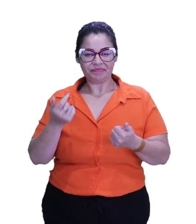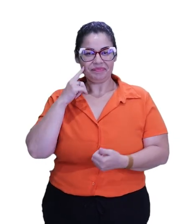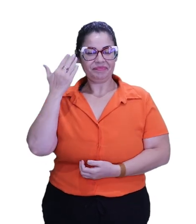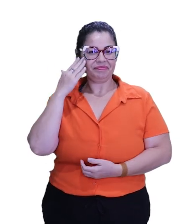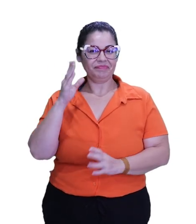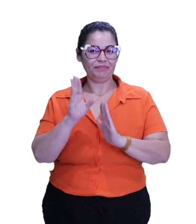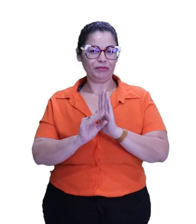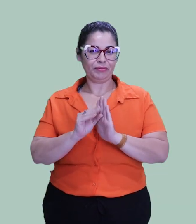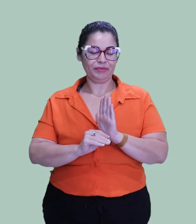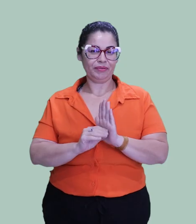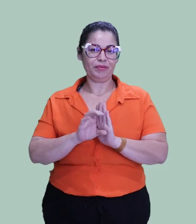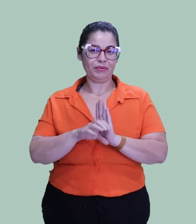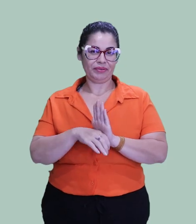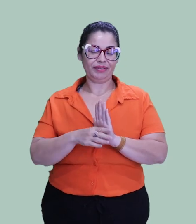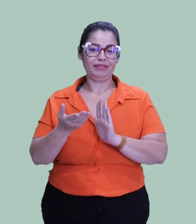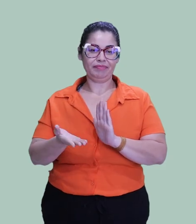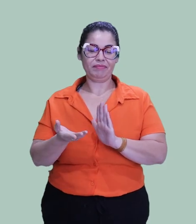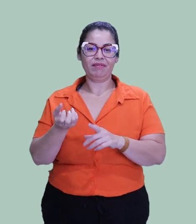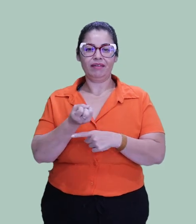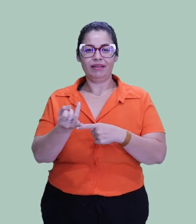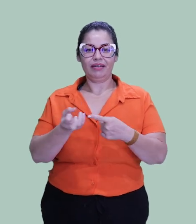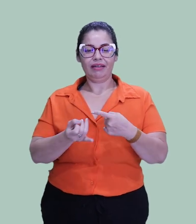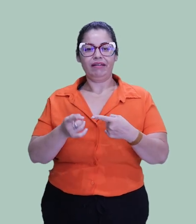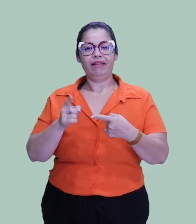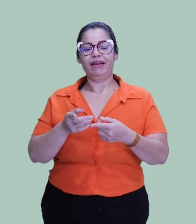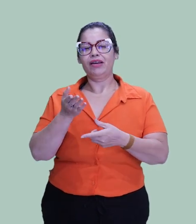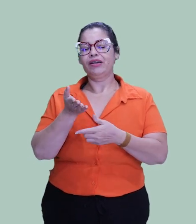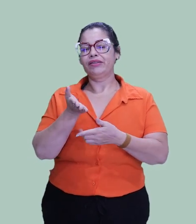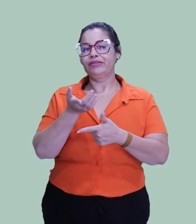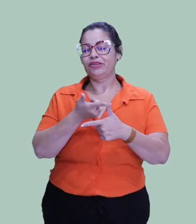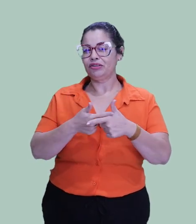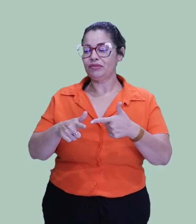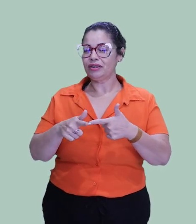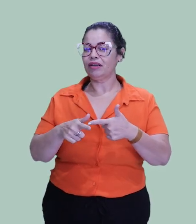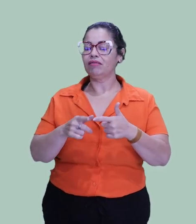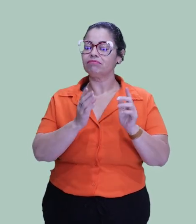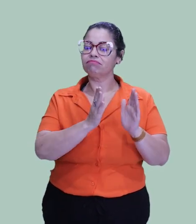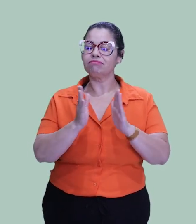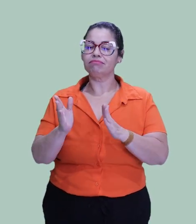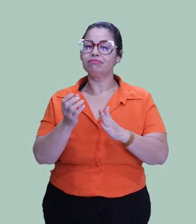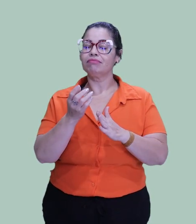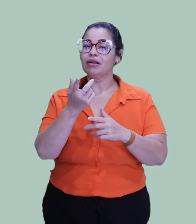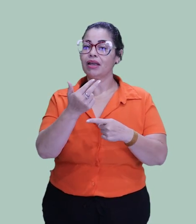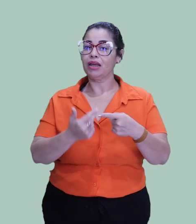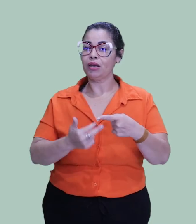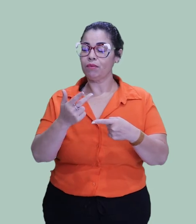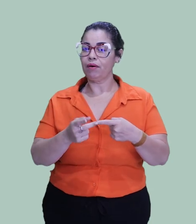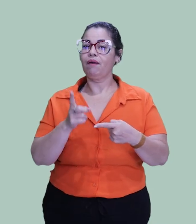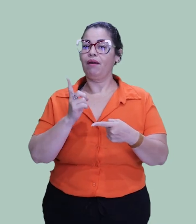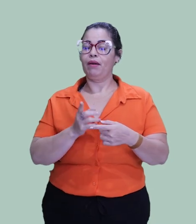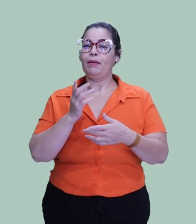comigo e vamos entender esse conceito. A fração representa uma divisão em partes iguais e tem sentido